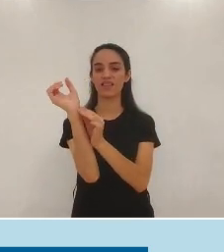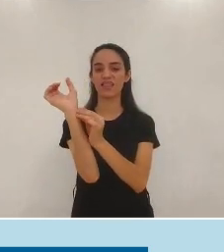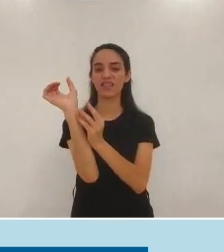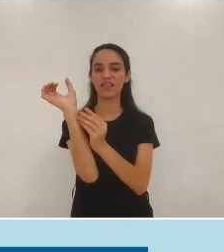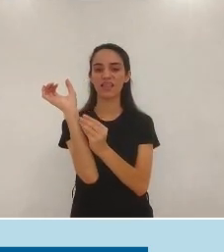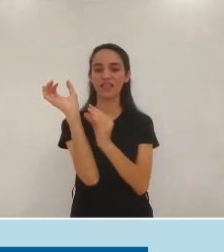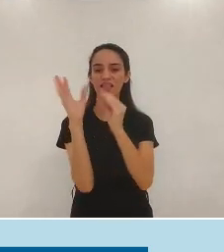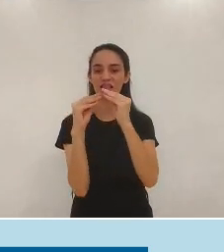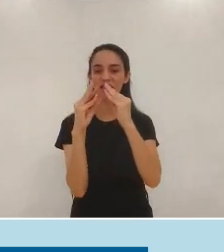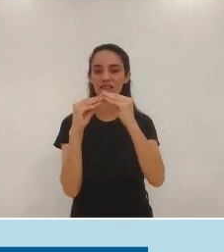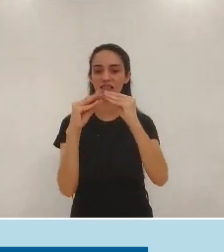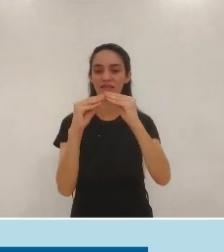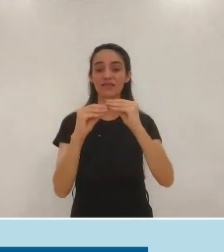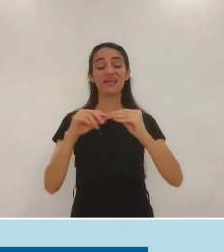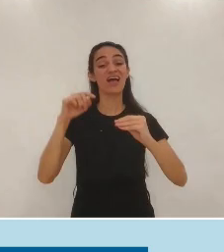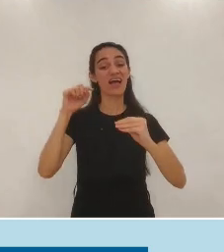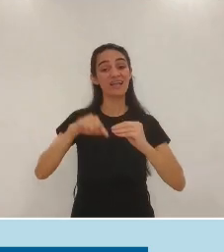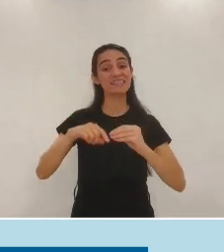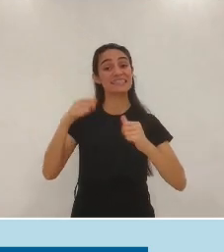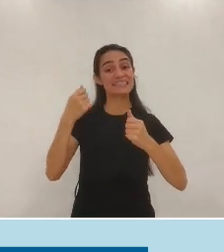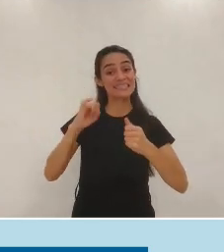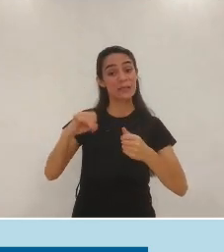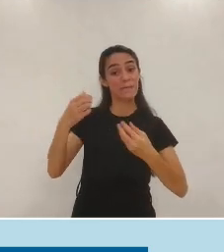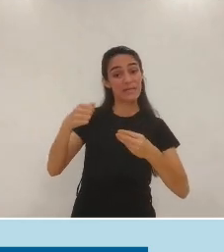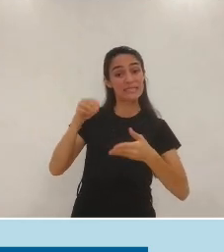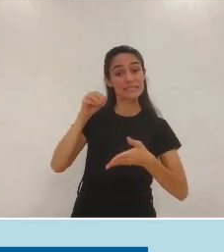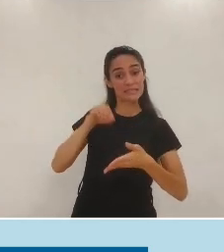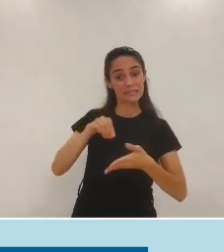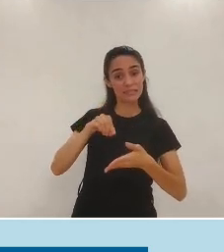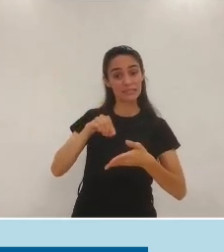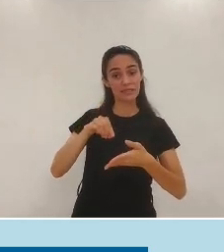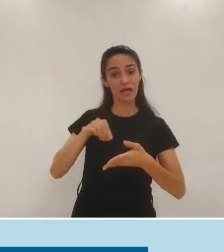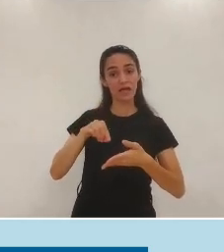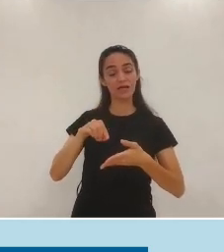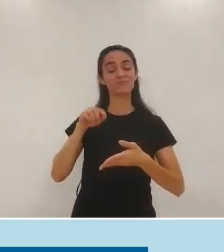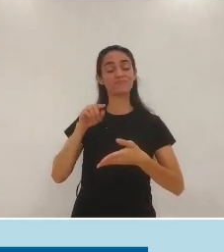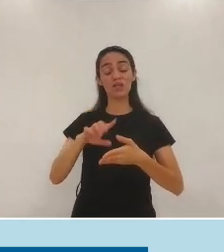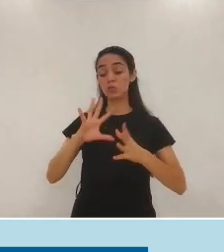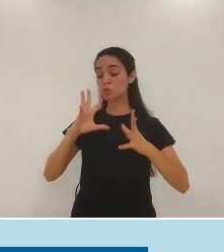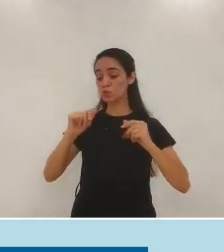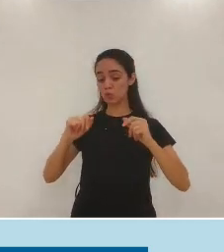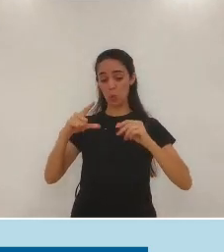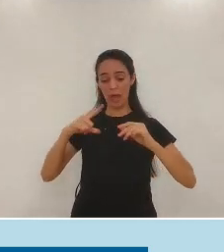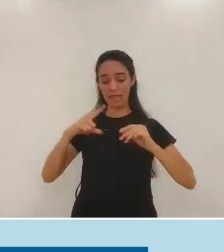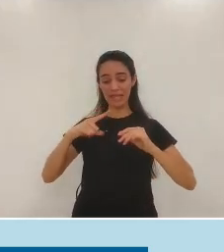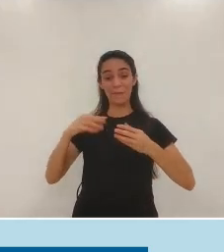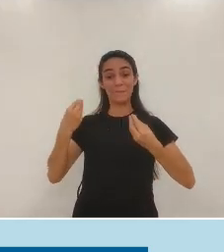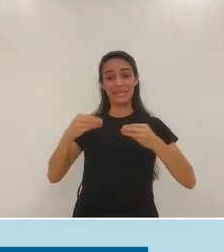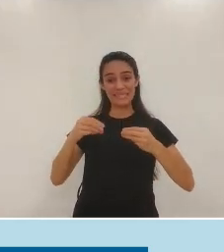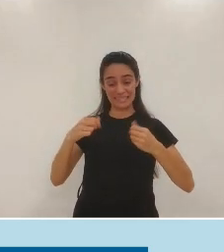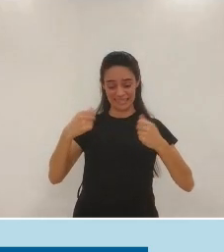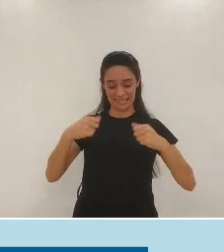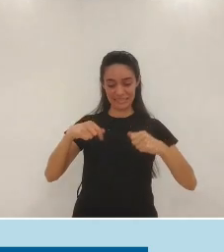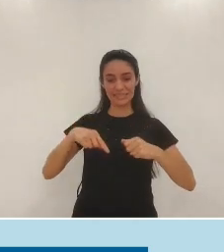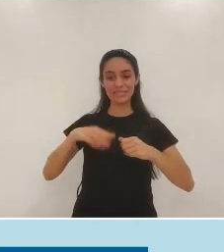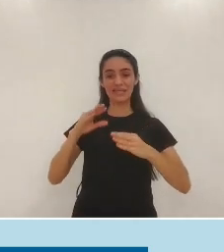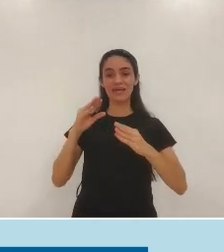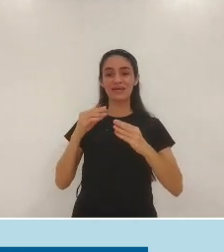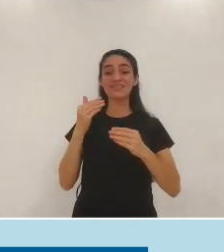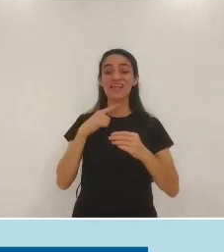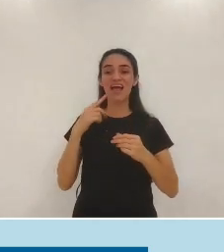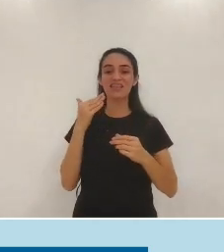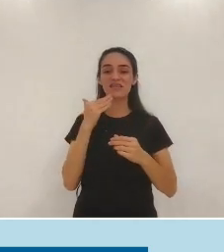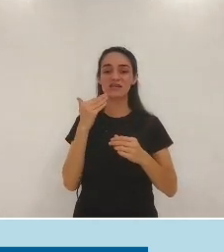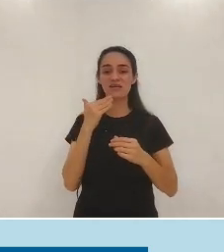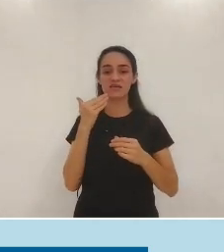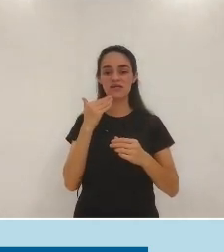estruturada. Porque se eu tenho um problema no colágeno, tudo que tenha colágeno no meu corpo, então vai ter algum tipo de